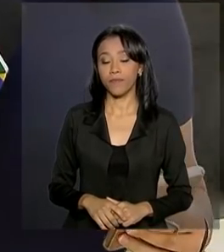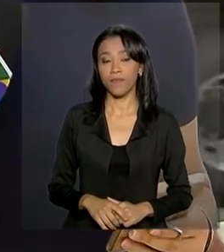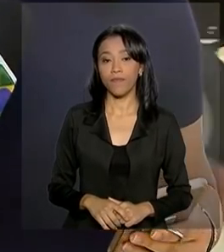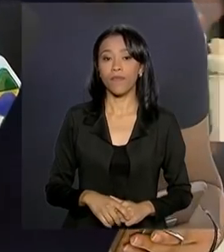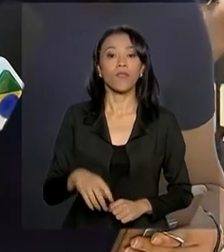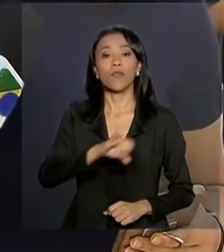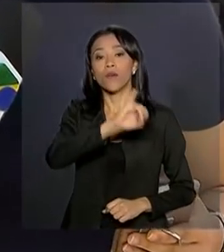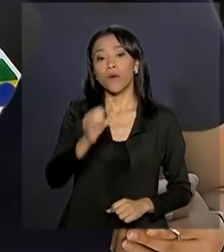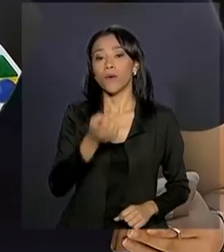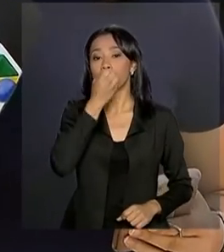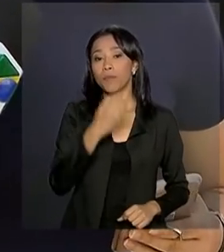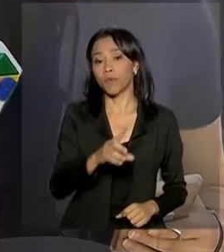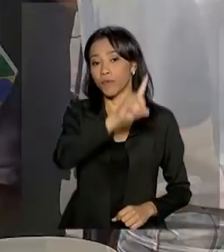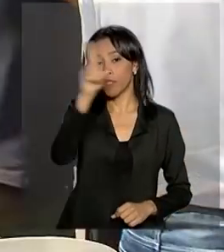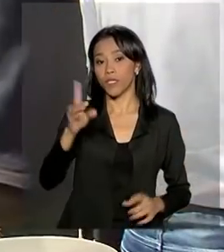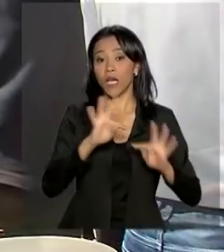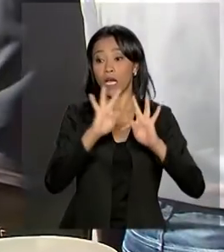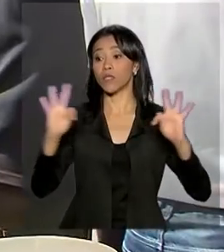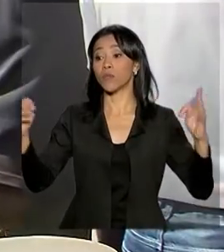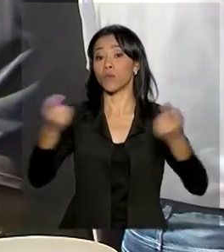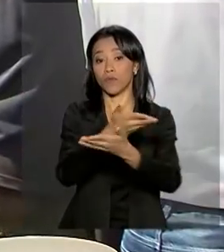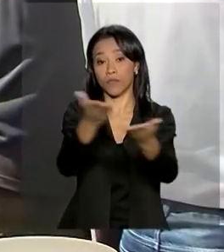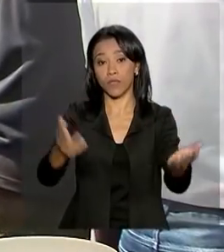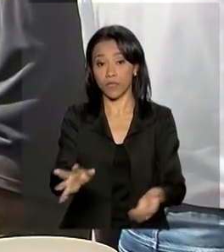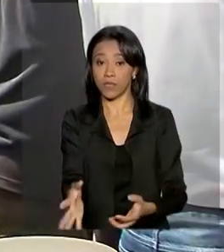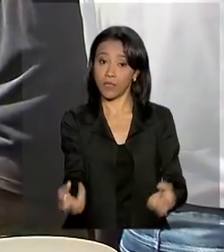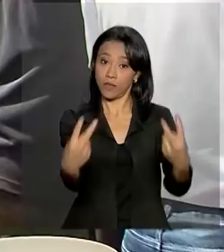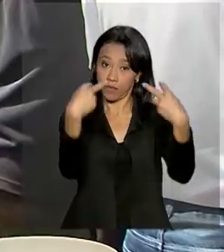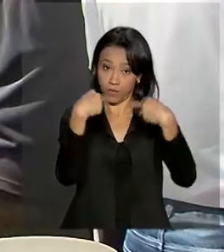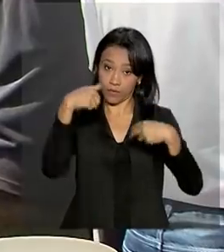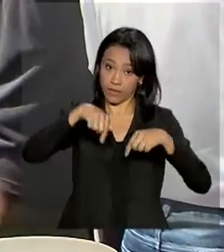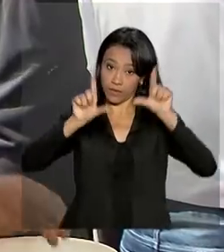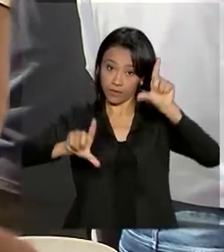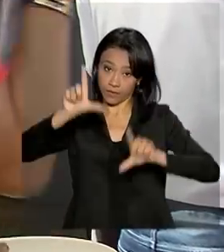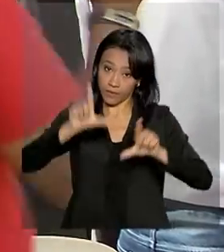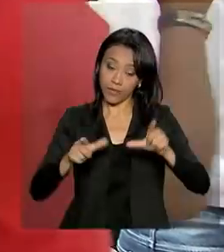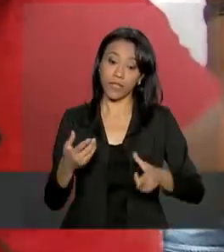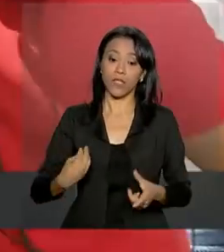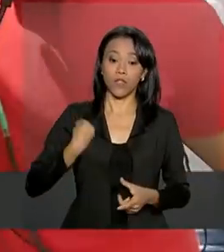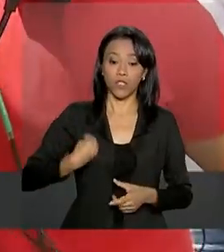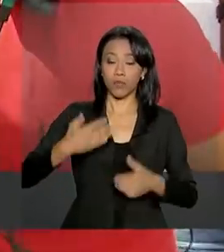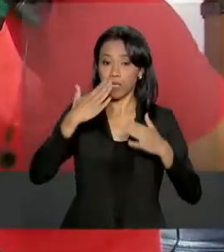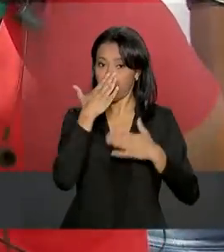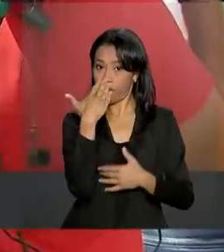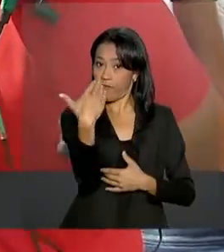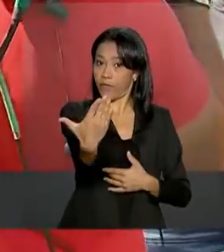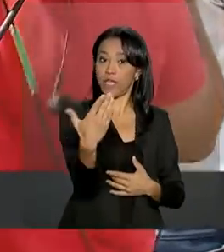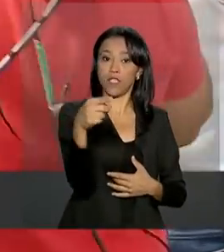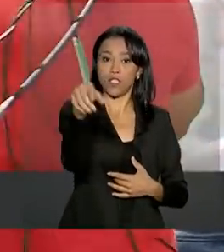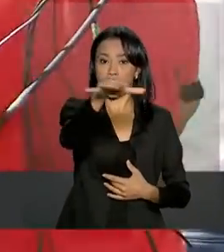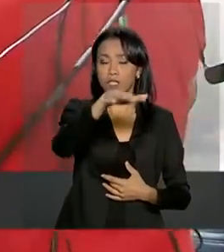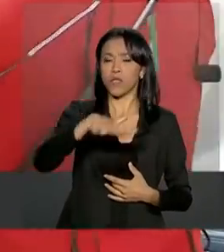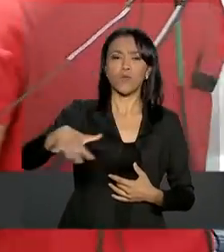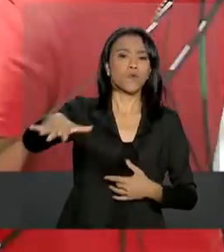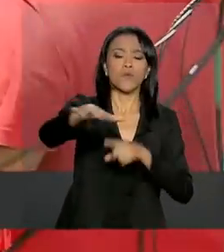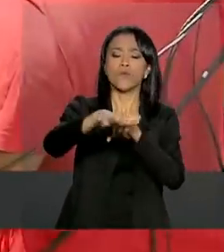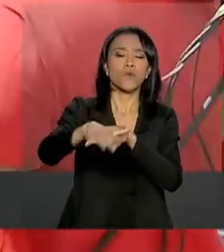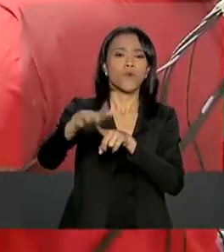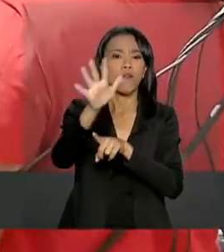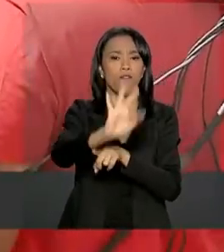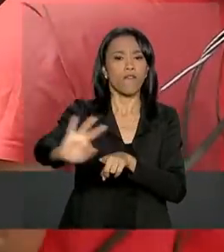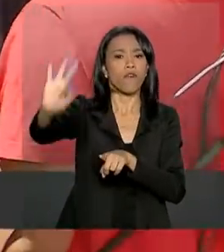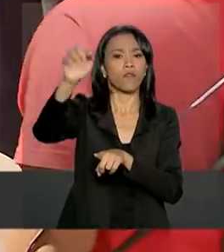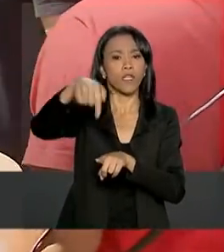Olá, Gabriela, bom dia a todos que nos acompanham aqui na TVNBR. Nós estamos em frente à faculdade em que foi montado o posto de comando